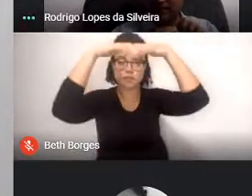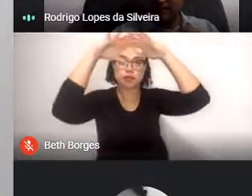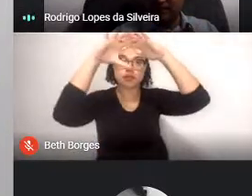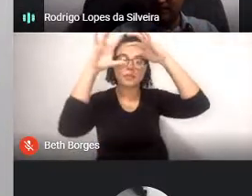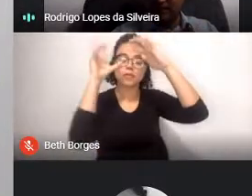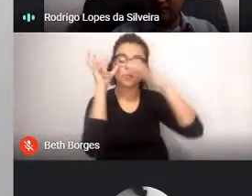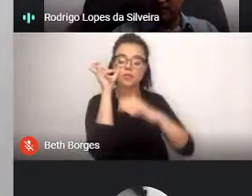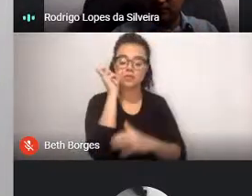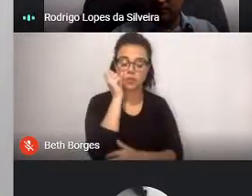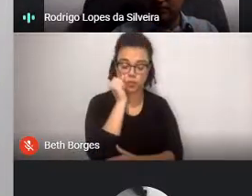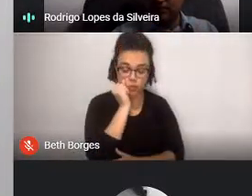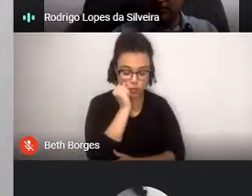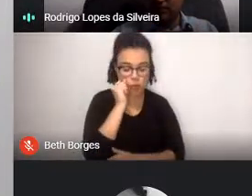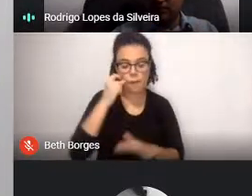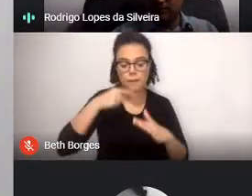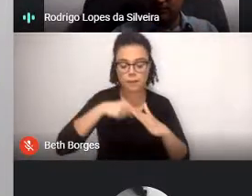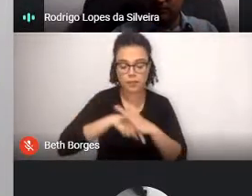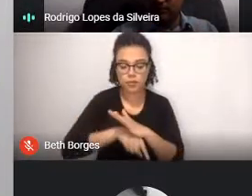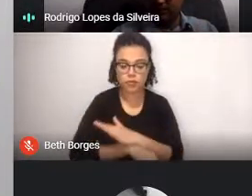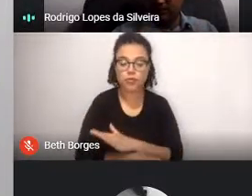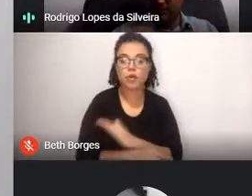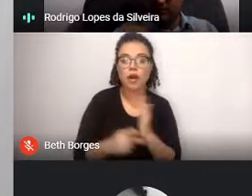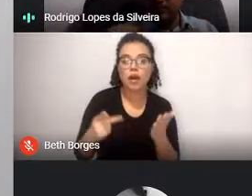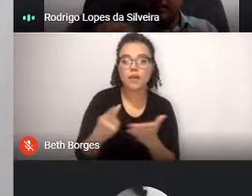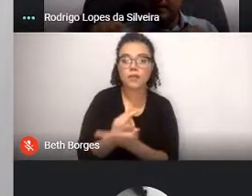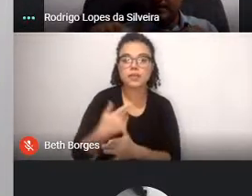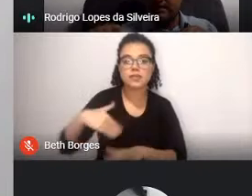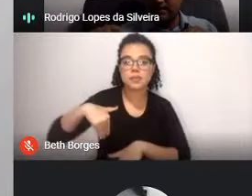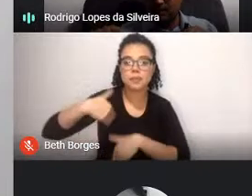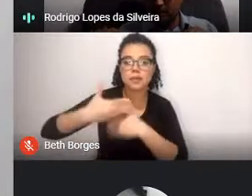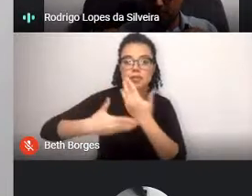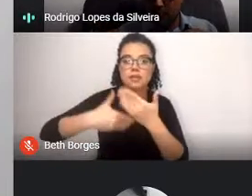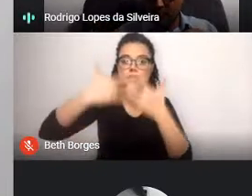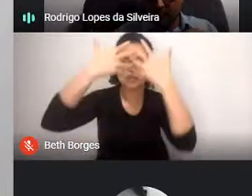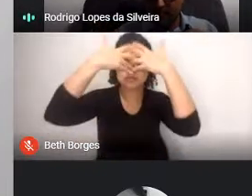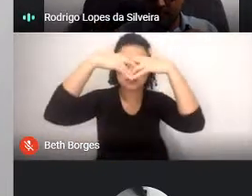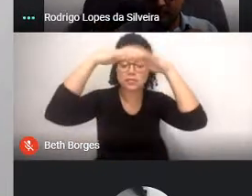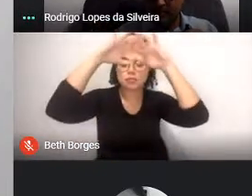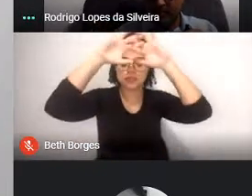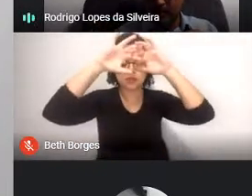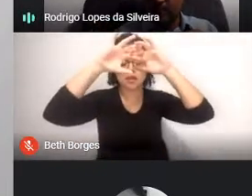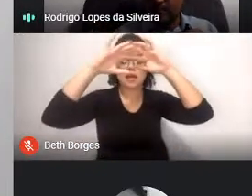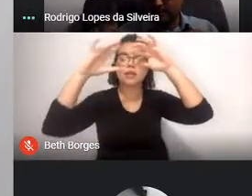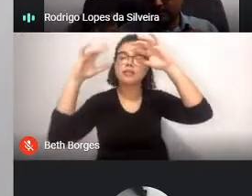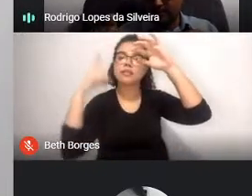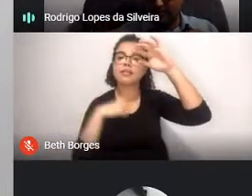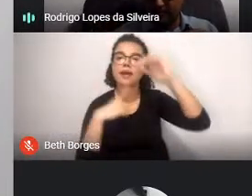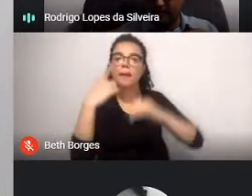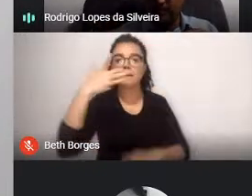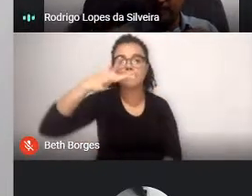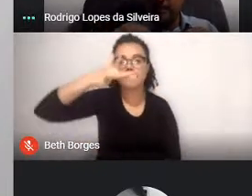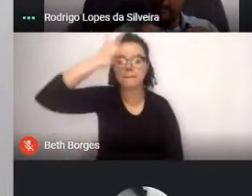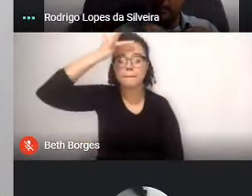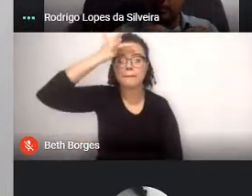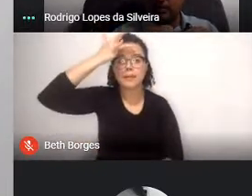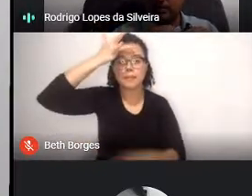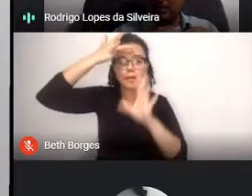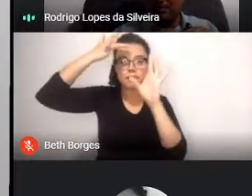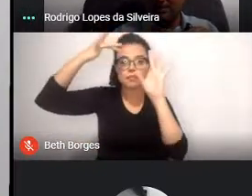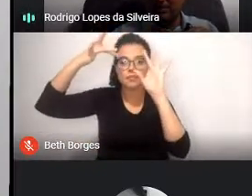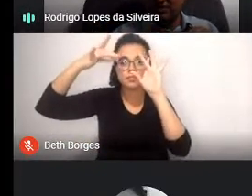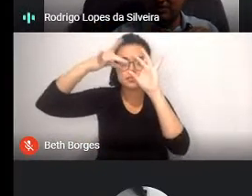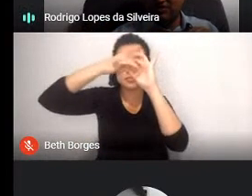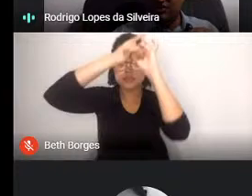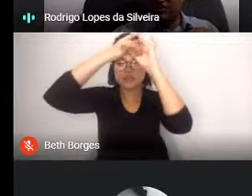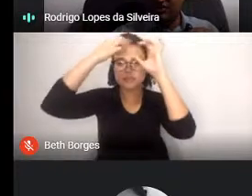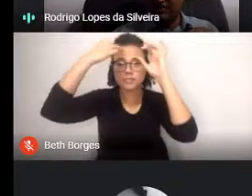a gente já inicia esse processo de comunicação entre as memórias, tá? Pode passar, Rafael. Onde,